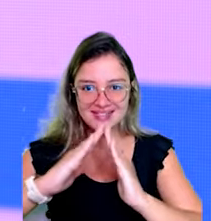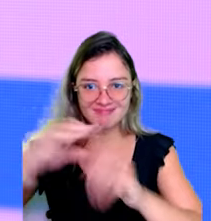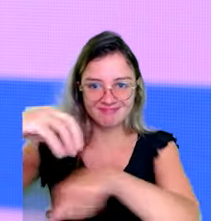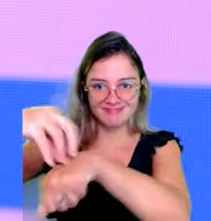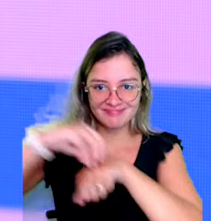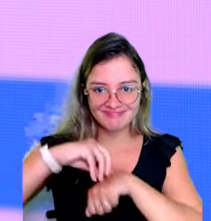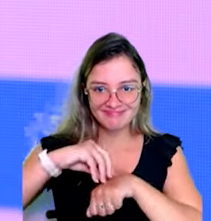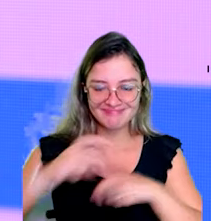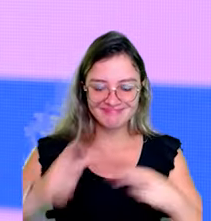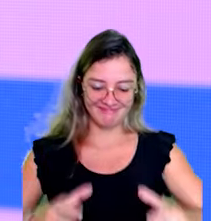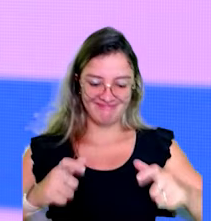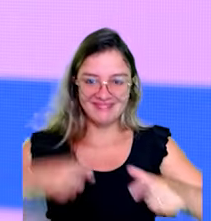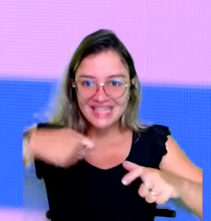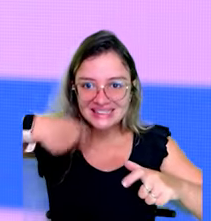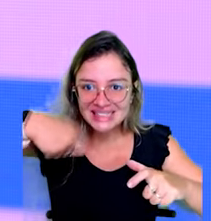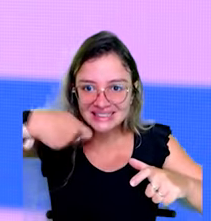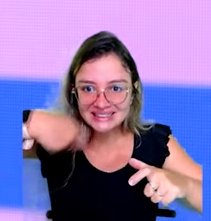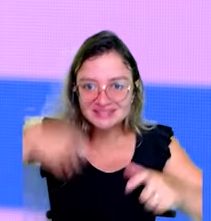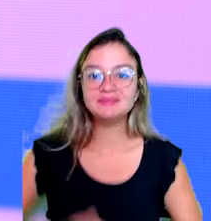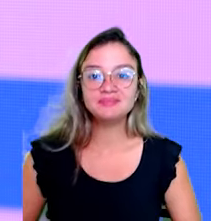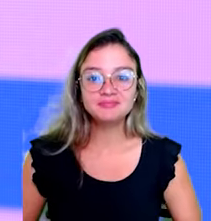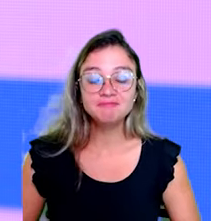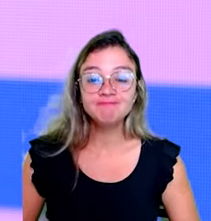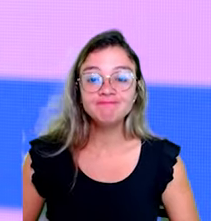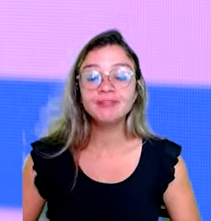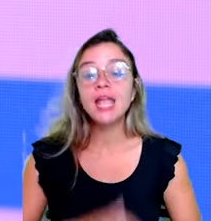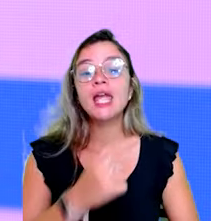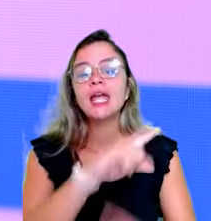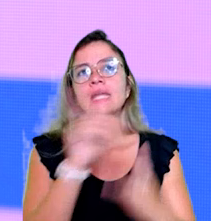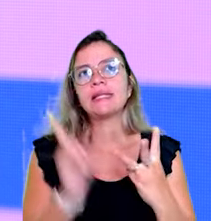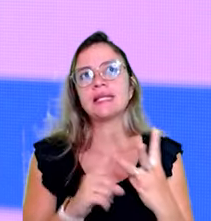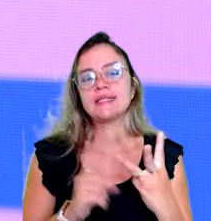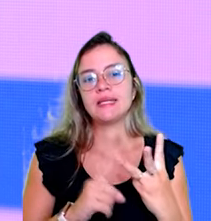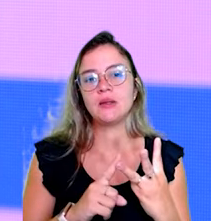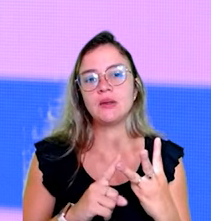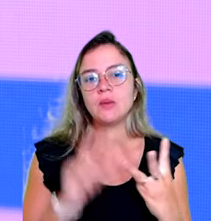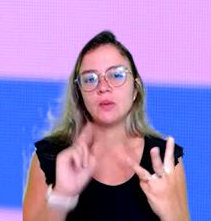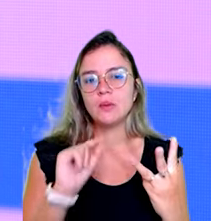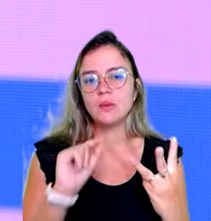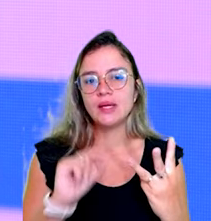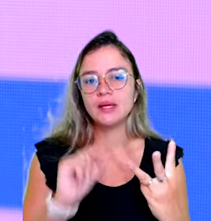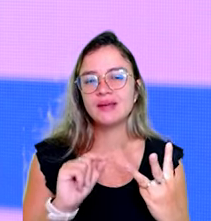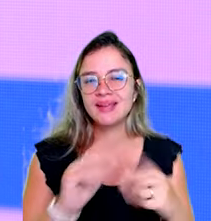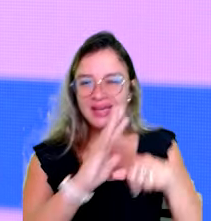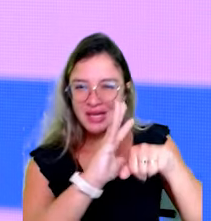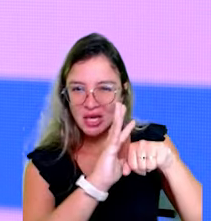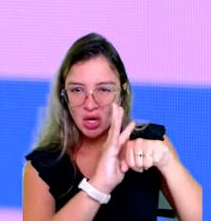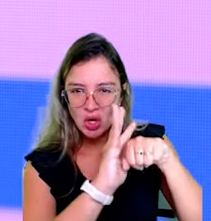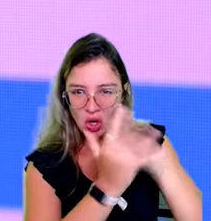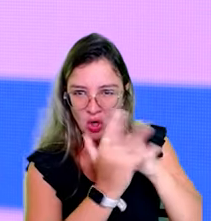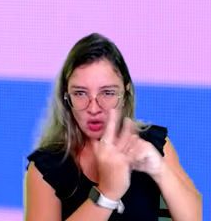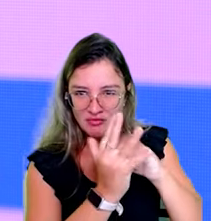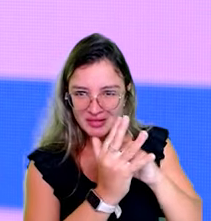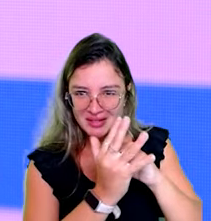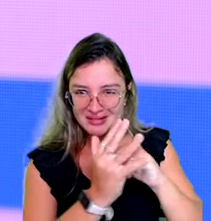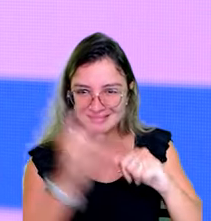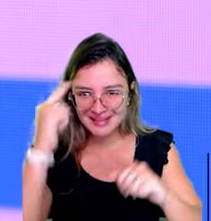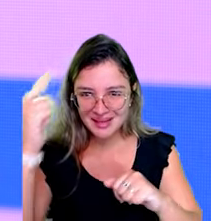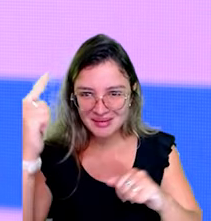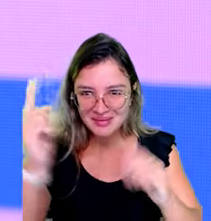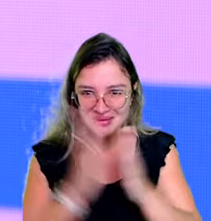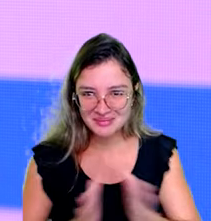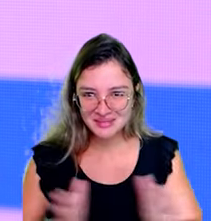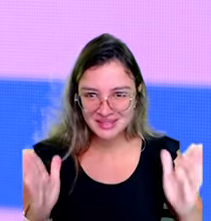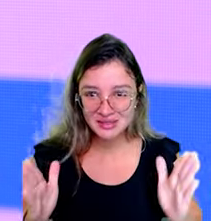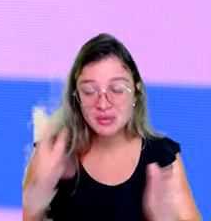né? Um outro aspecto é o aspecto de que muitas pessoas durante a pandemia perderam